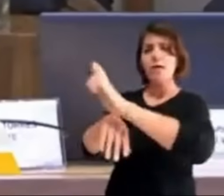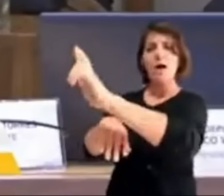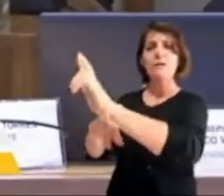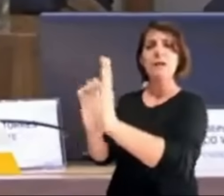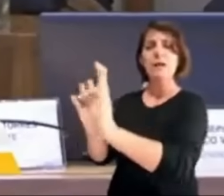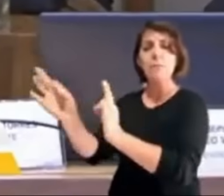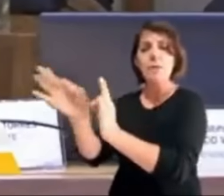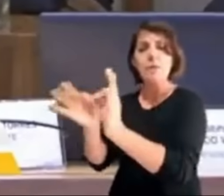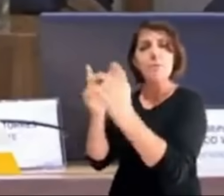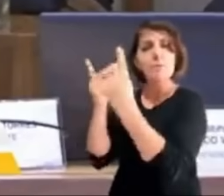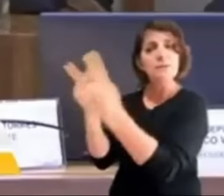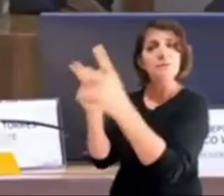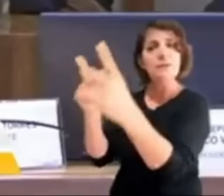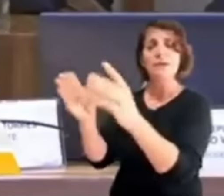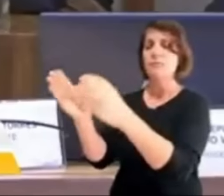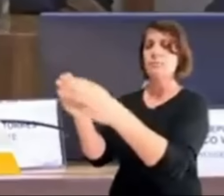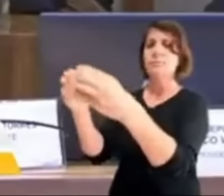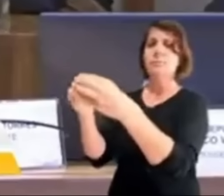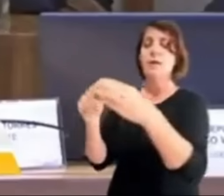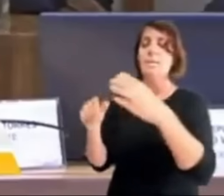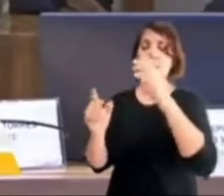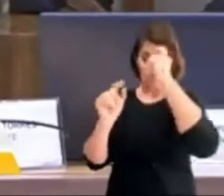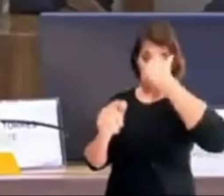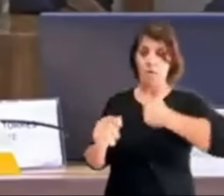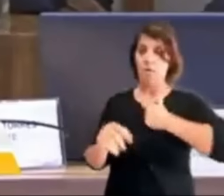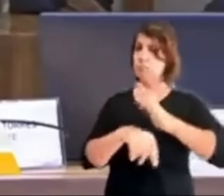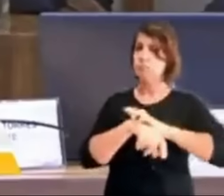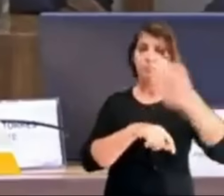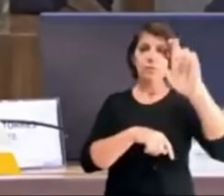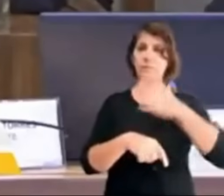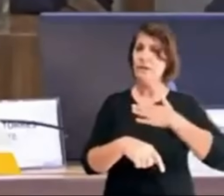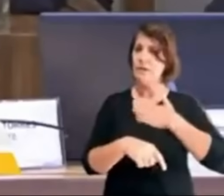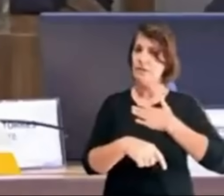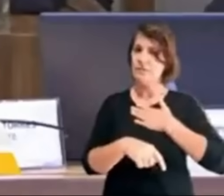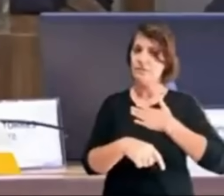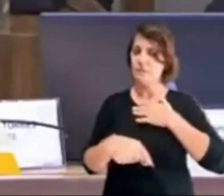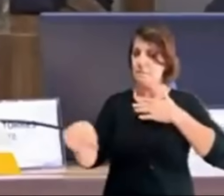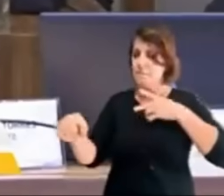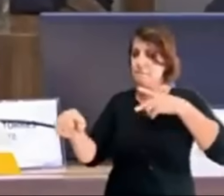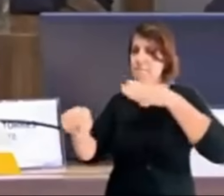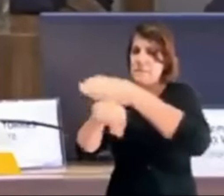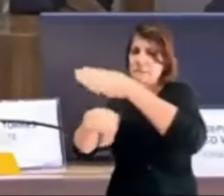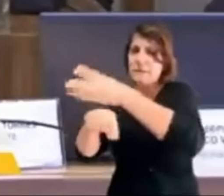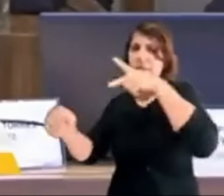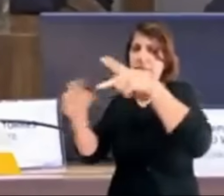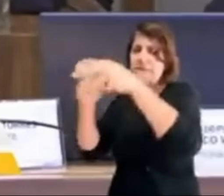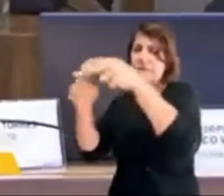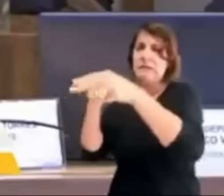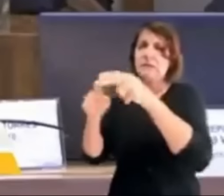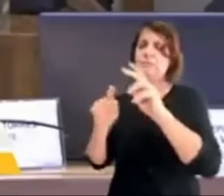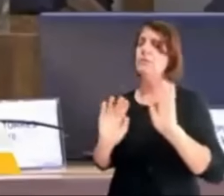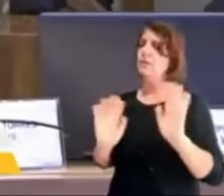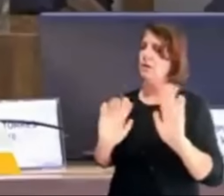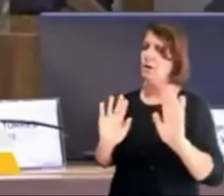é atribuição do Ministério da Justiça, é atribuição exclusiva deles. Não há interferência do Ministério da Justiça, como eu deixei claro aqui no início, nas polícias do